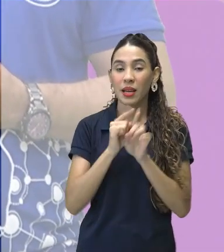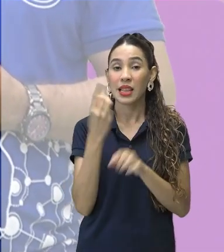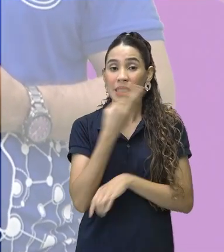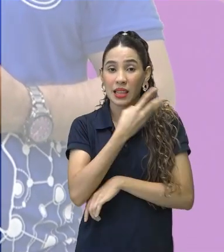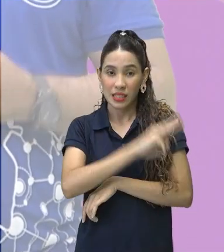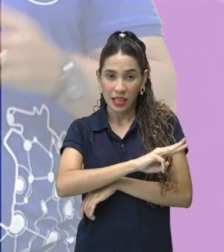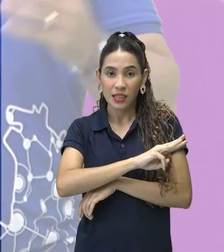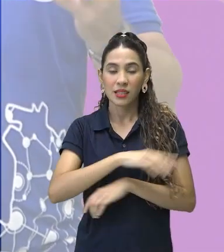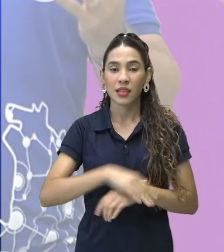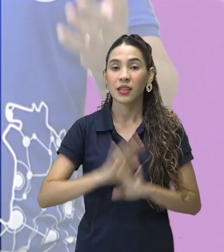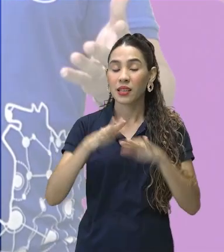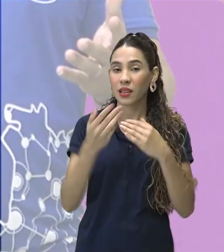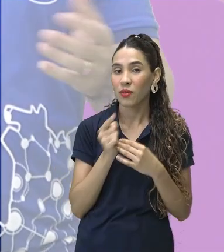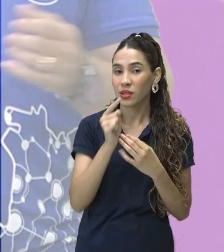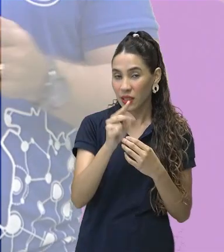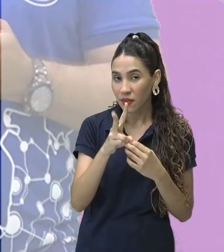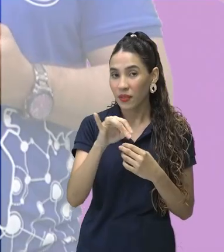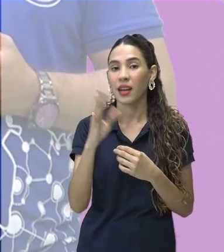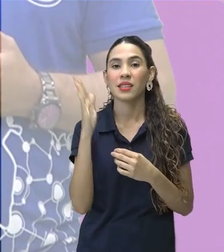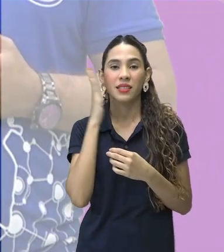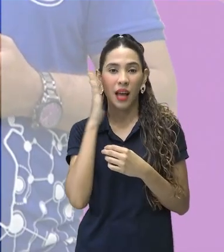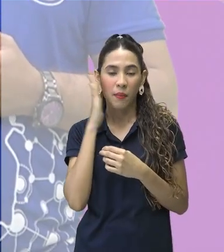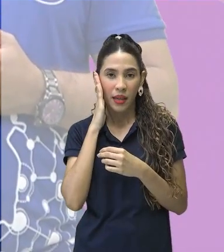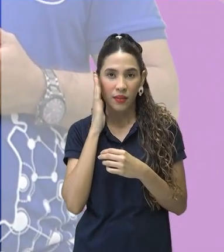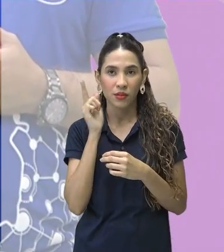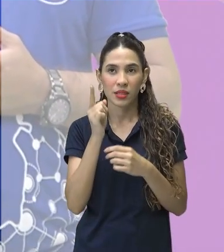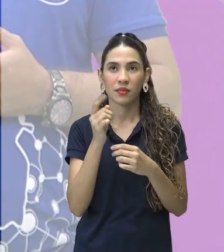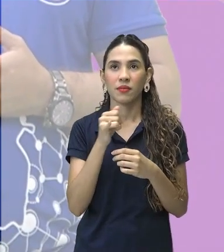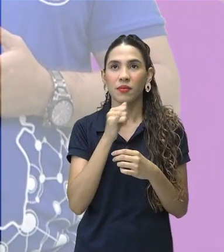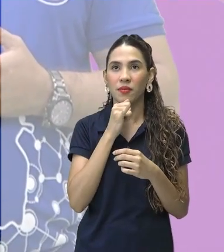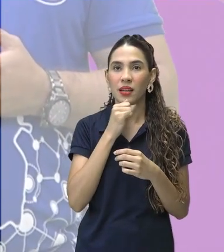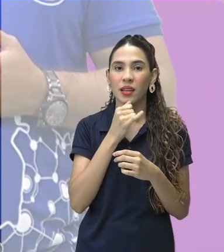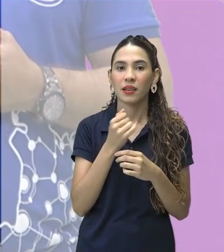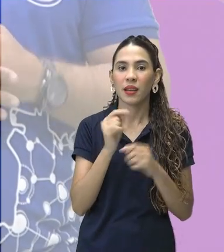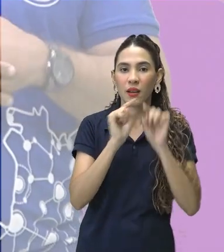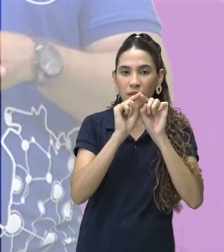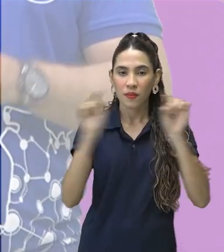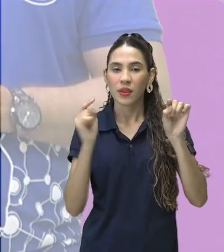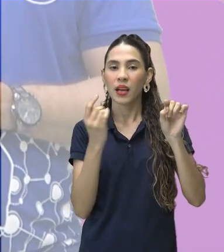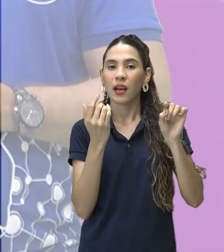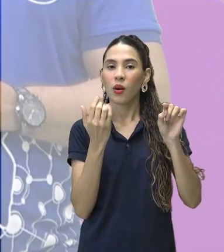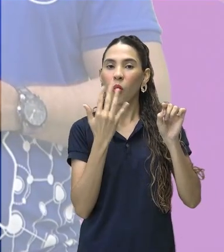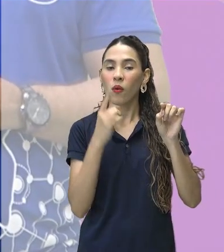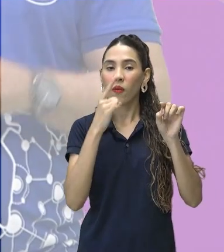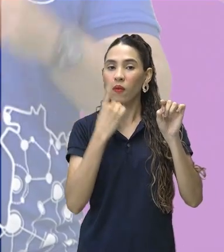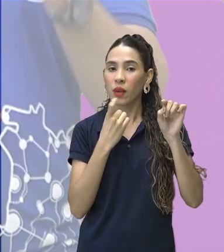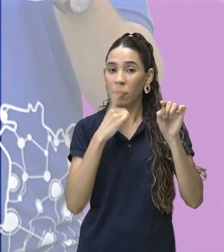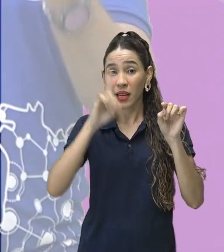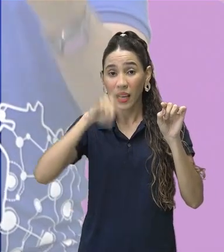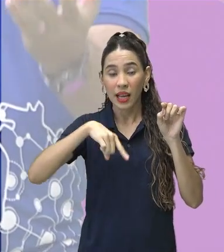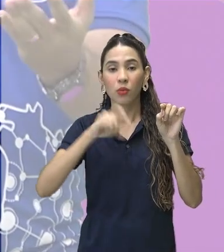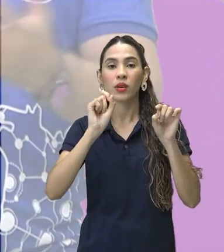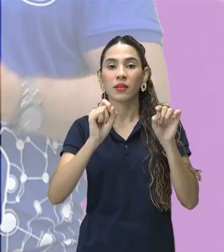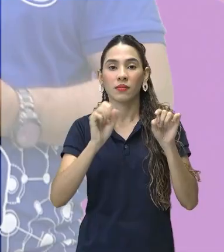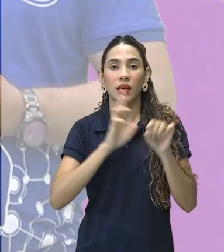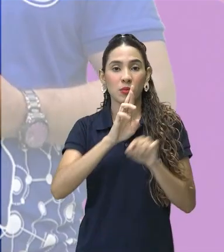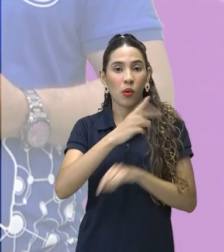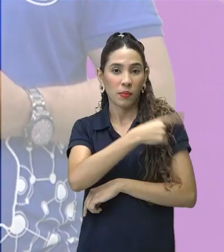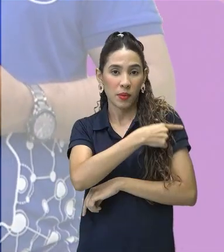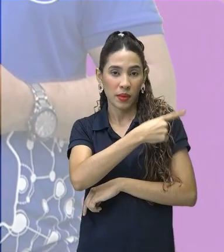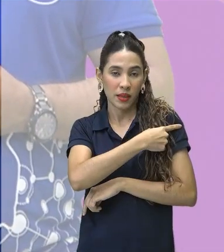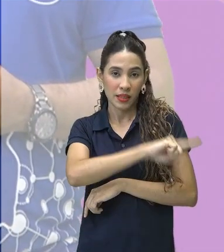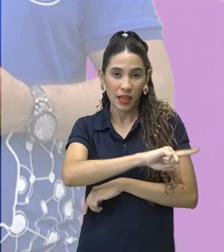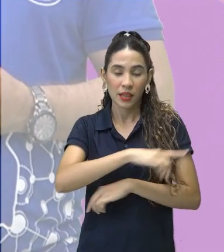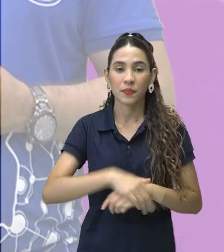terceira série. Então, você vai saber que quando você vê uma linha vermelha no gráfico, você vai saber que são os resultados da primeira